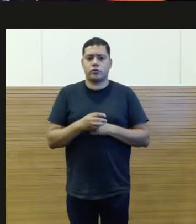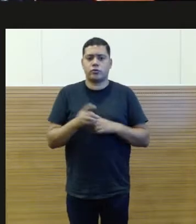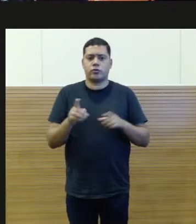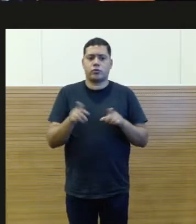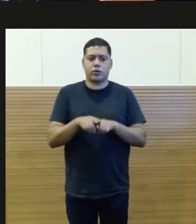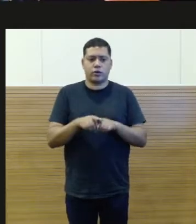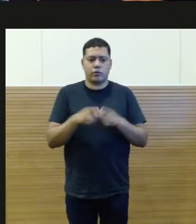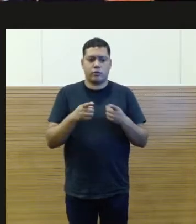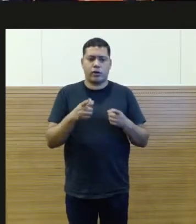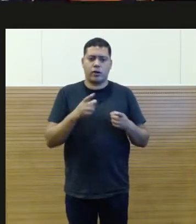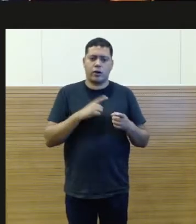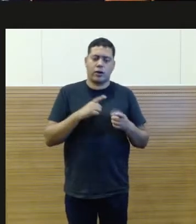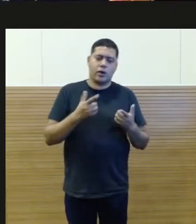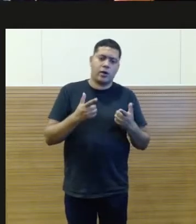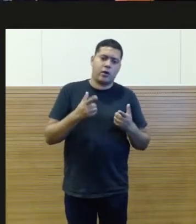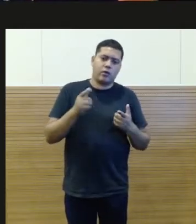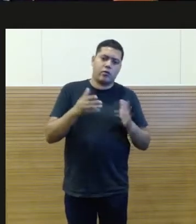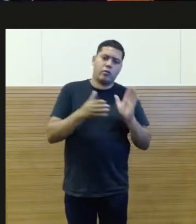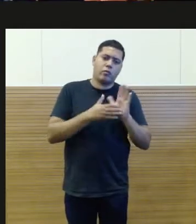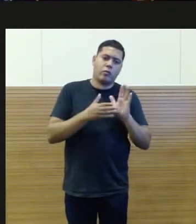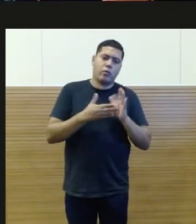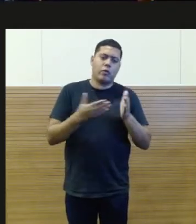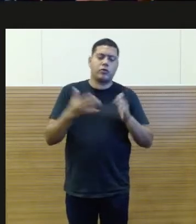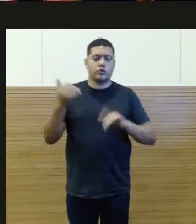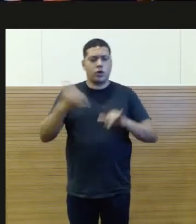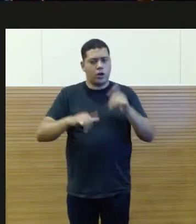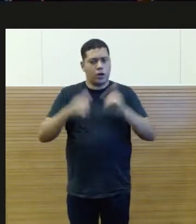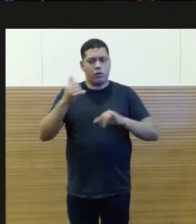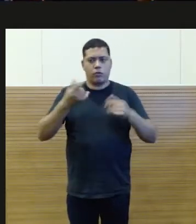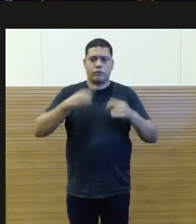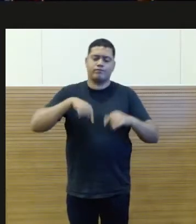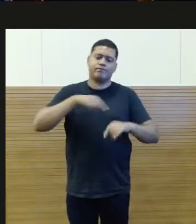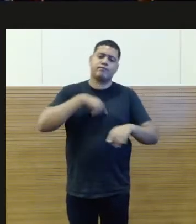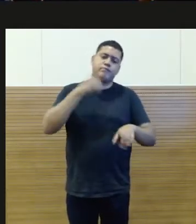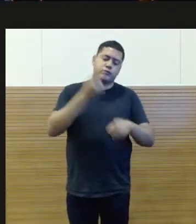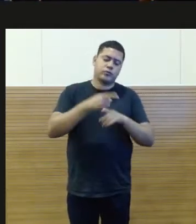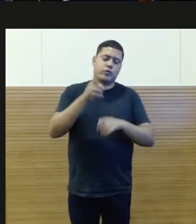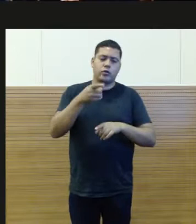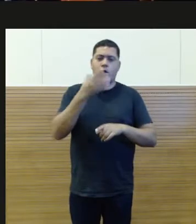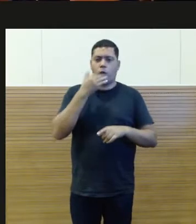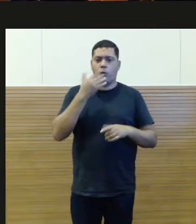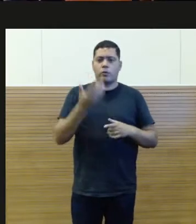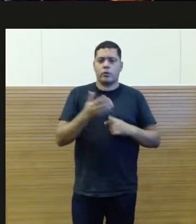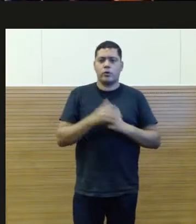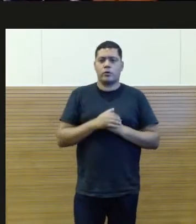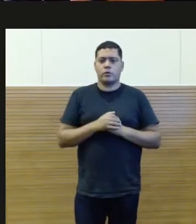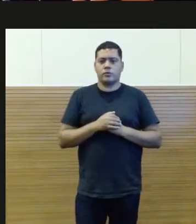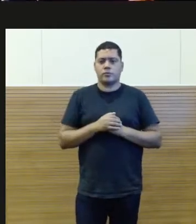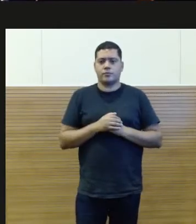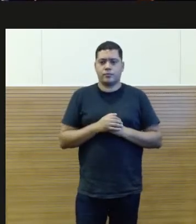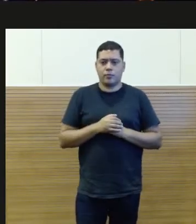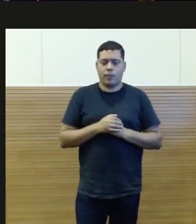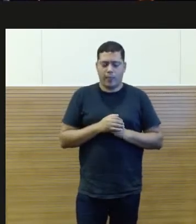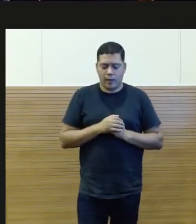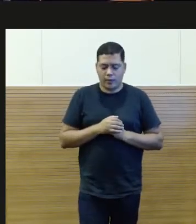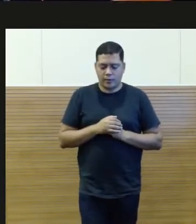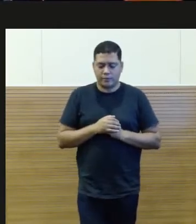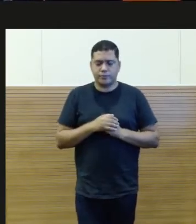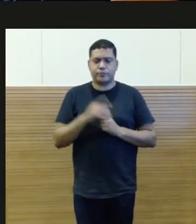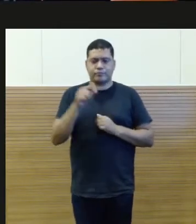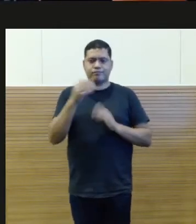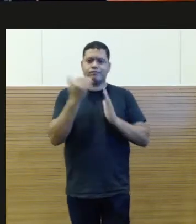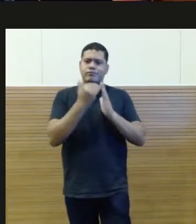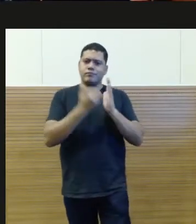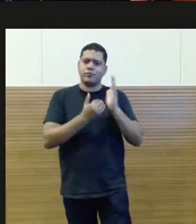existem entre os compostos químicos que a gente encontra nos alimentos. Essa matriz alimentar